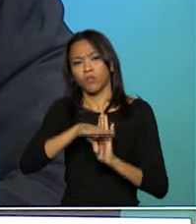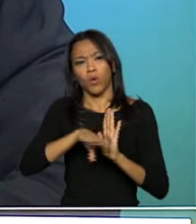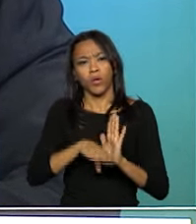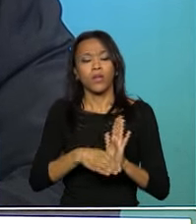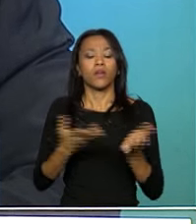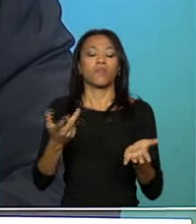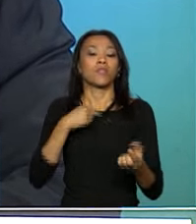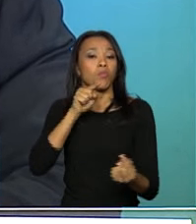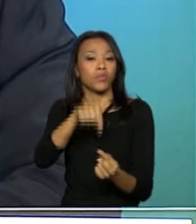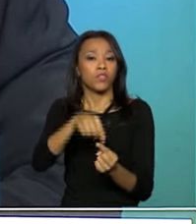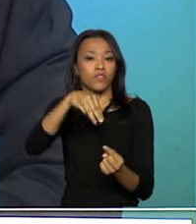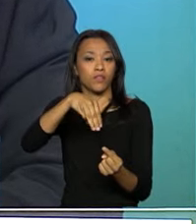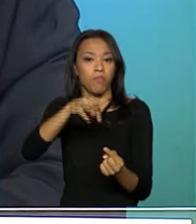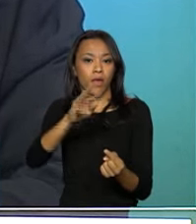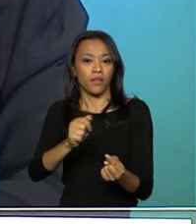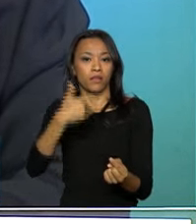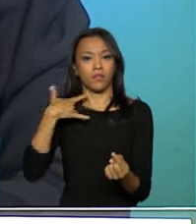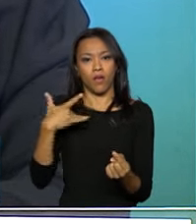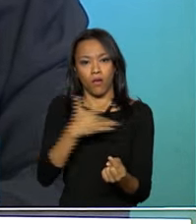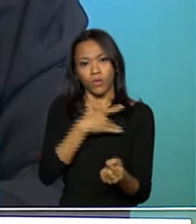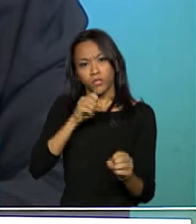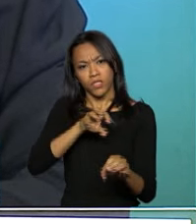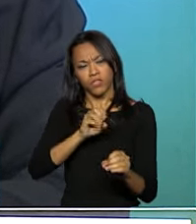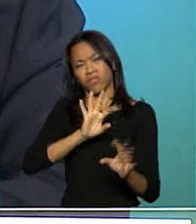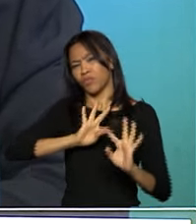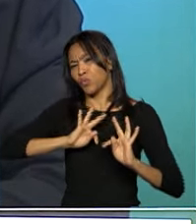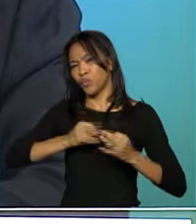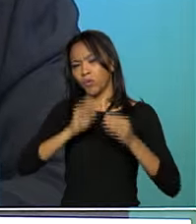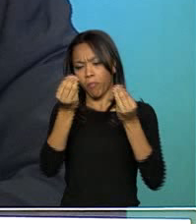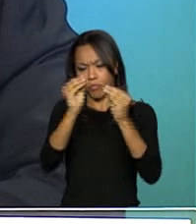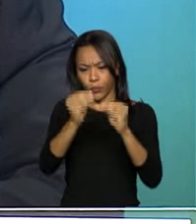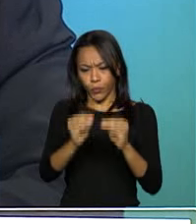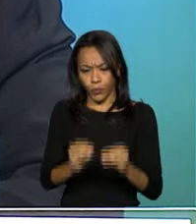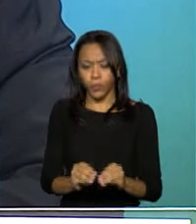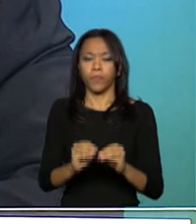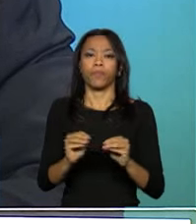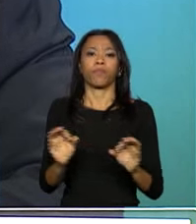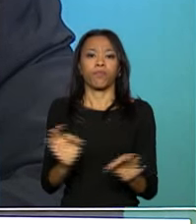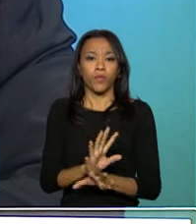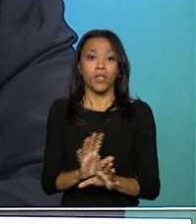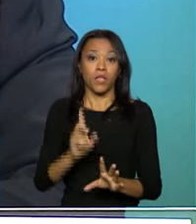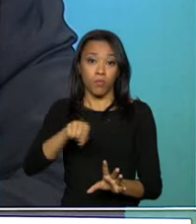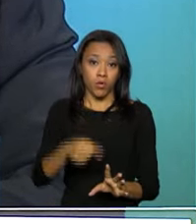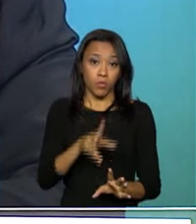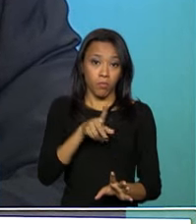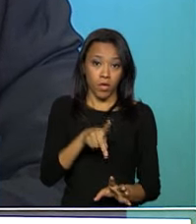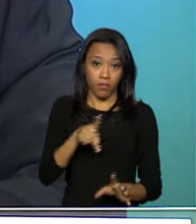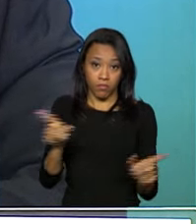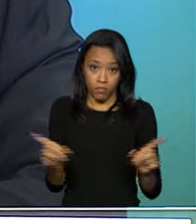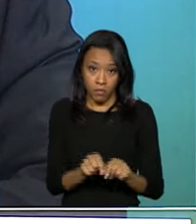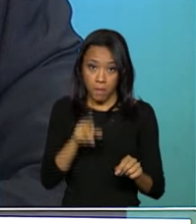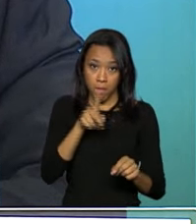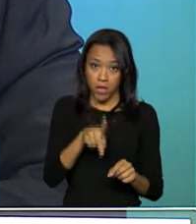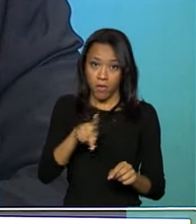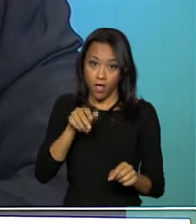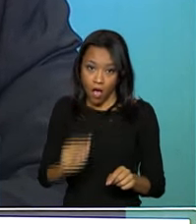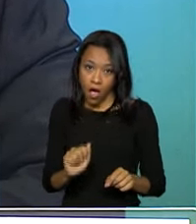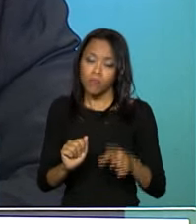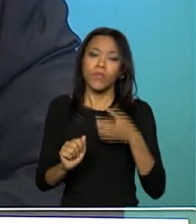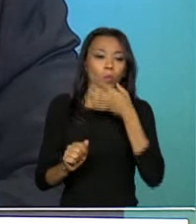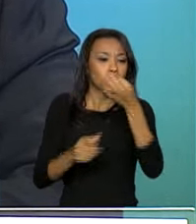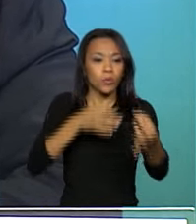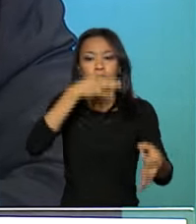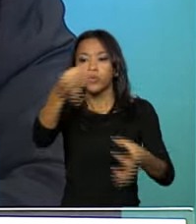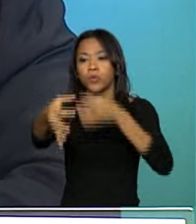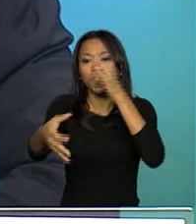saúde de educação e ao fazer esse processo o processo de construção do PPA ele envolveu um diálogo com toda a sociedade e